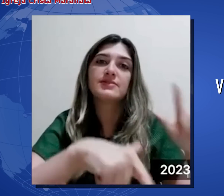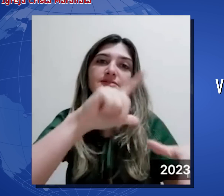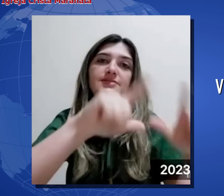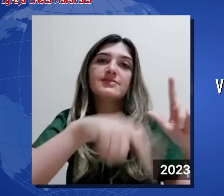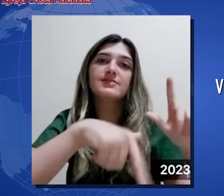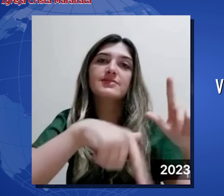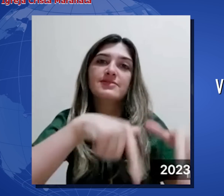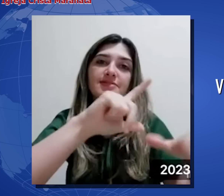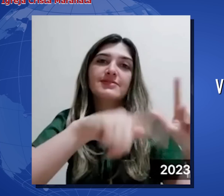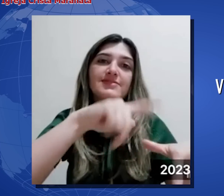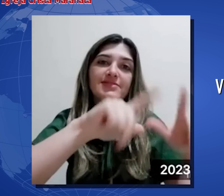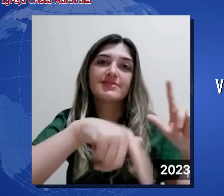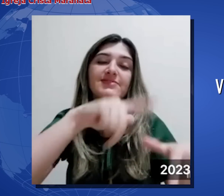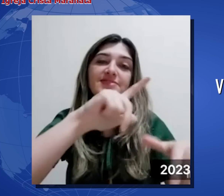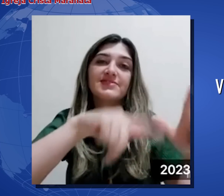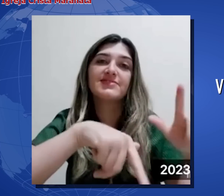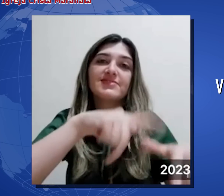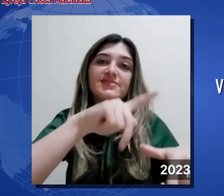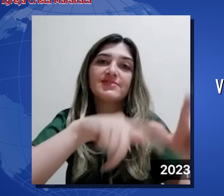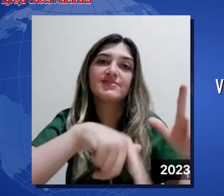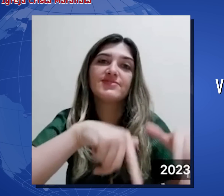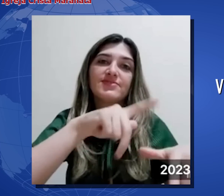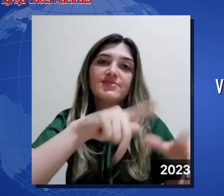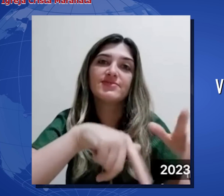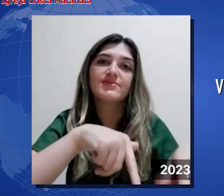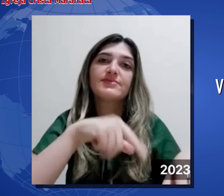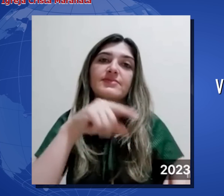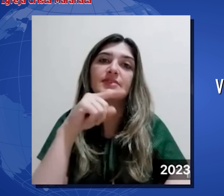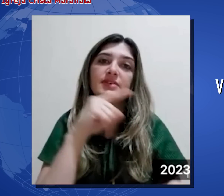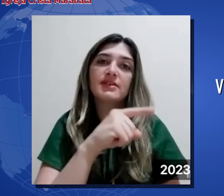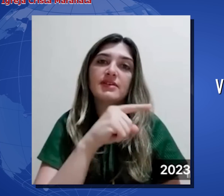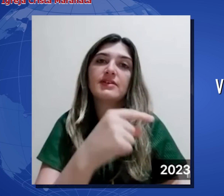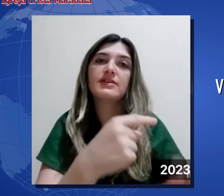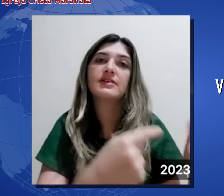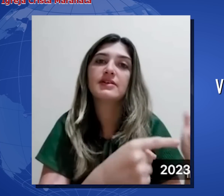ela percebe, ela vê Israel